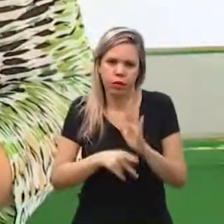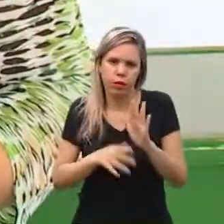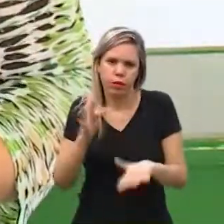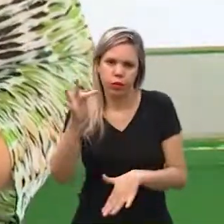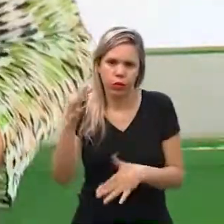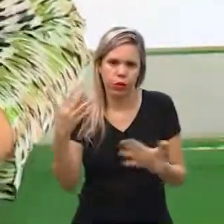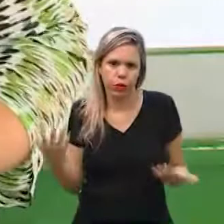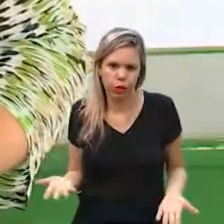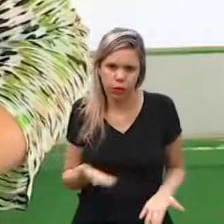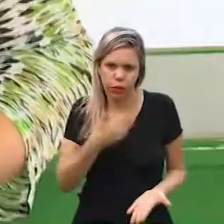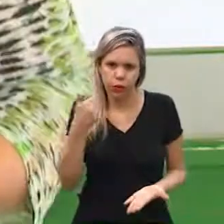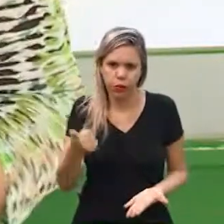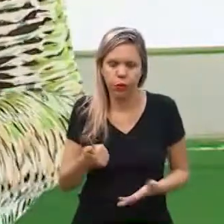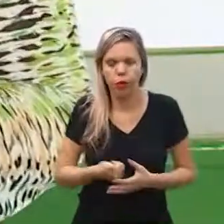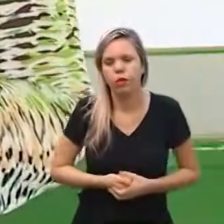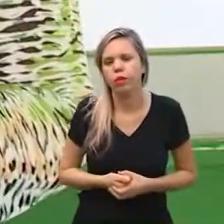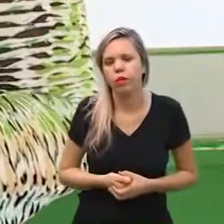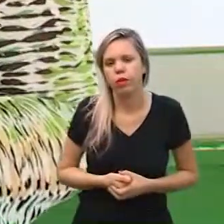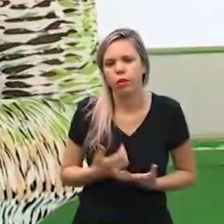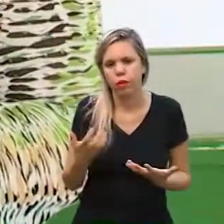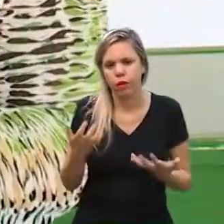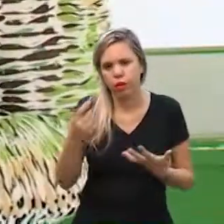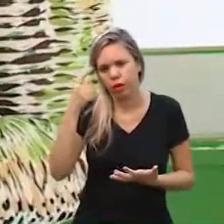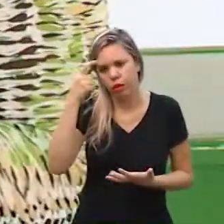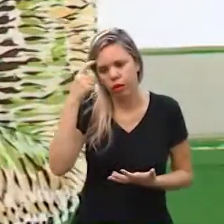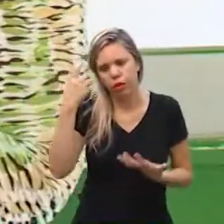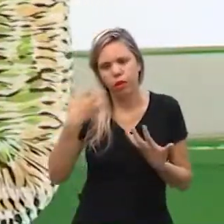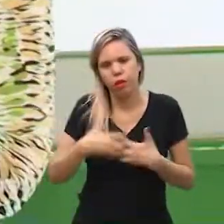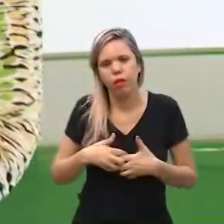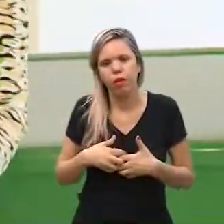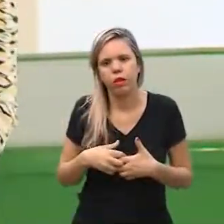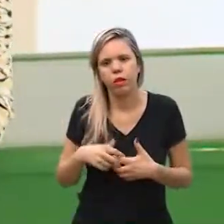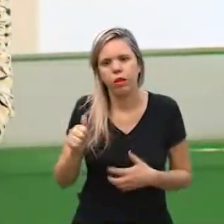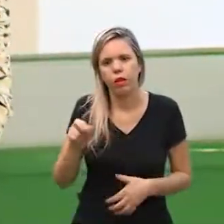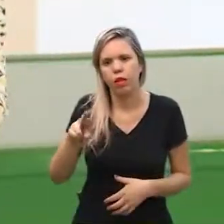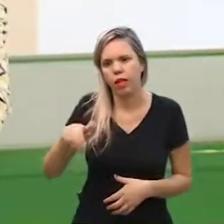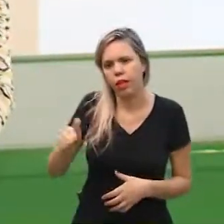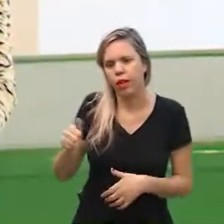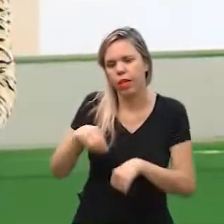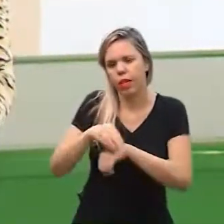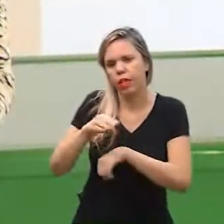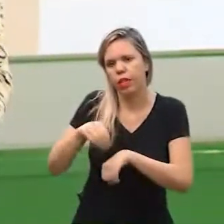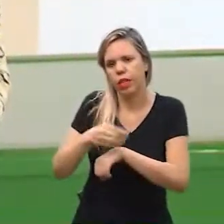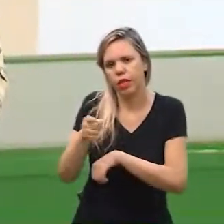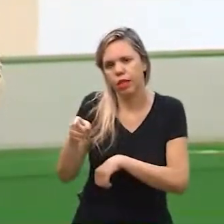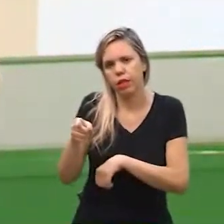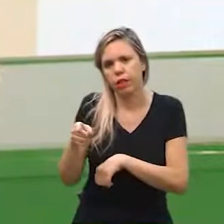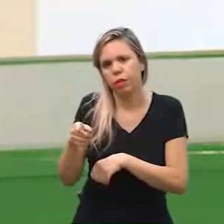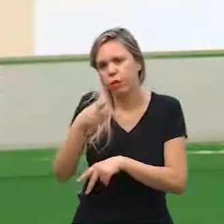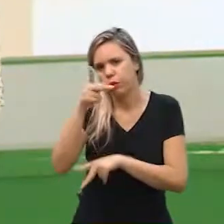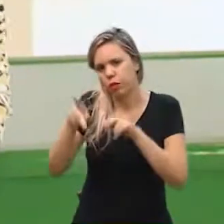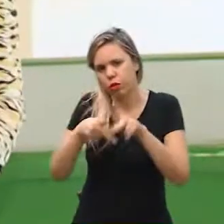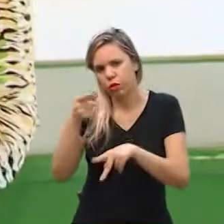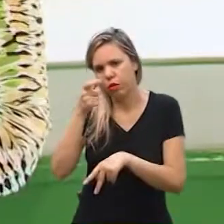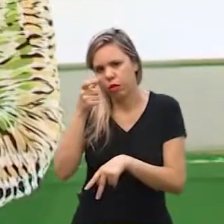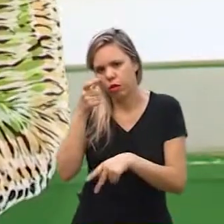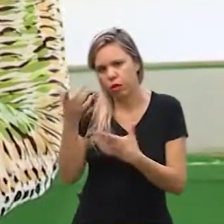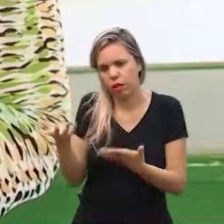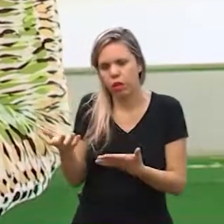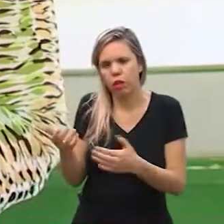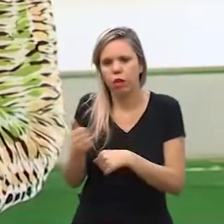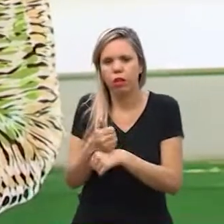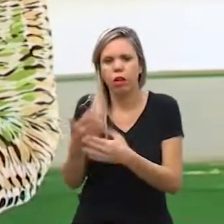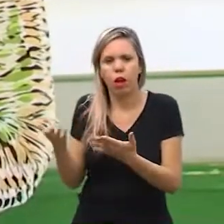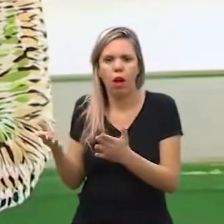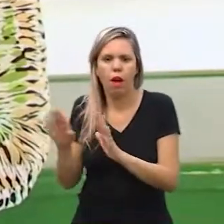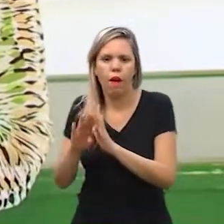projetada para um futuro melhor. É isso que a gente pensa. Adriana Varão, museóloga, quais as dicas que você dá para o pessoal que está assistindo ao